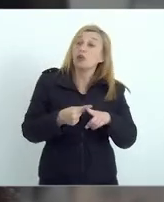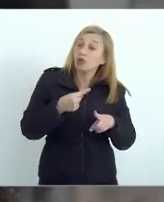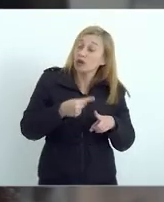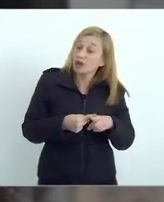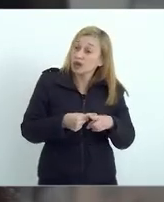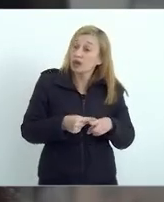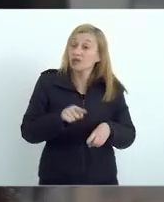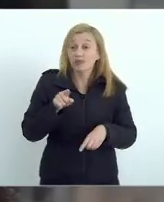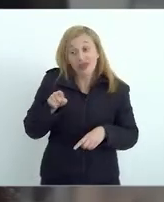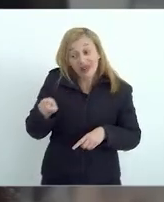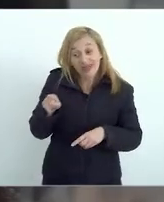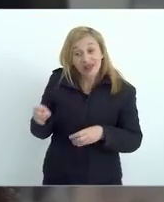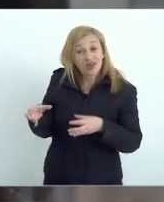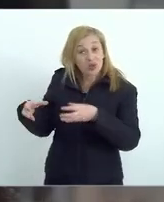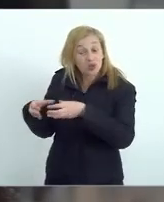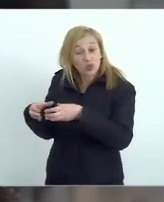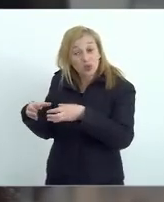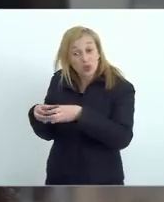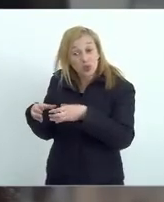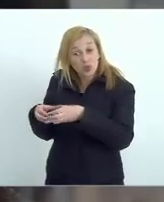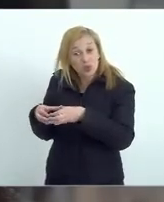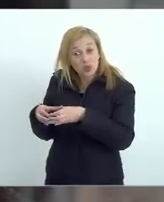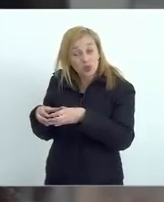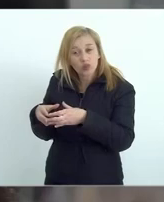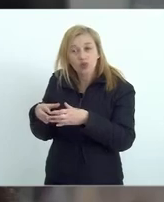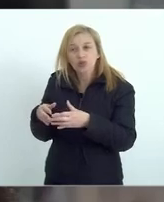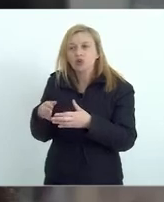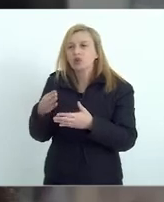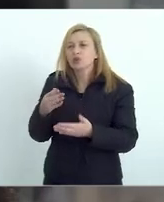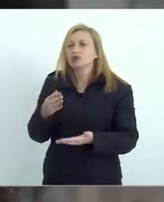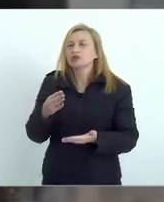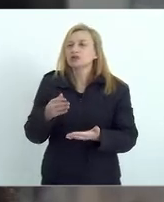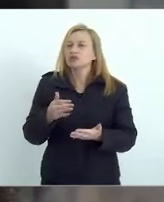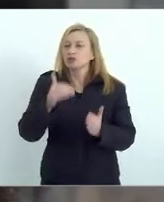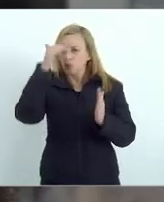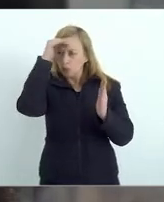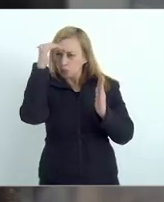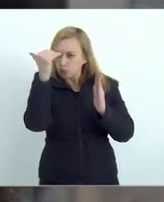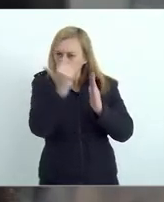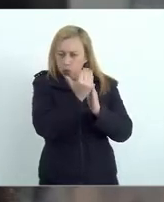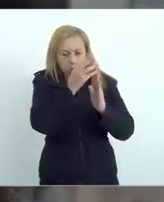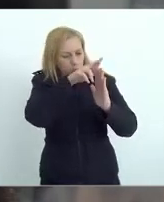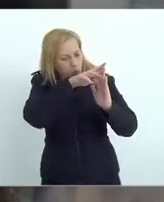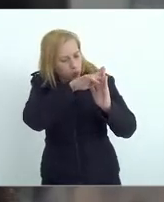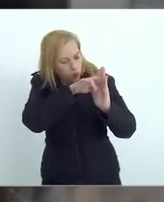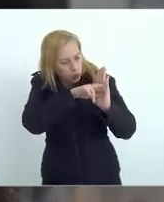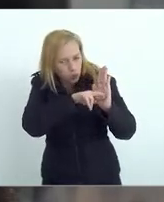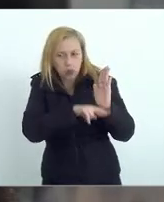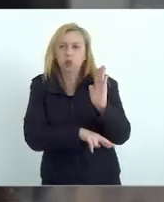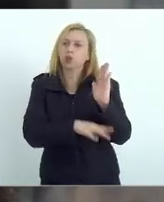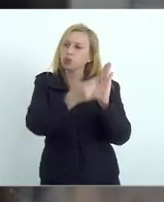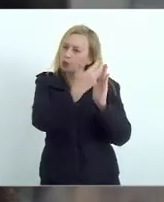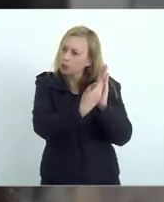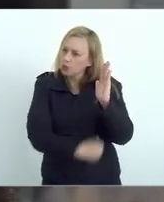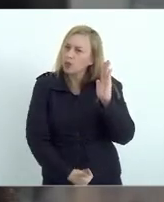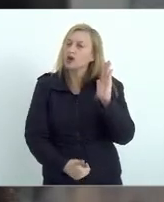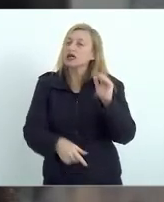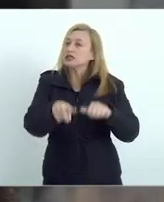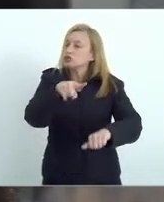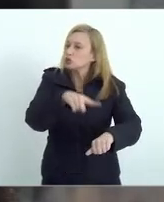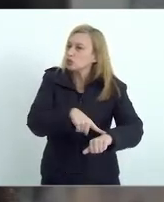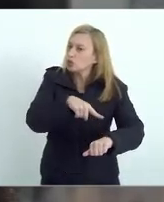porque aquele grupo cumpriu religiosamente todas as etapas E no momento